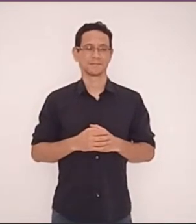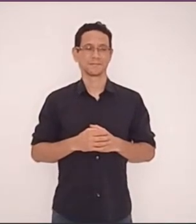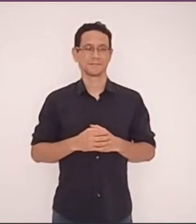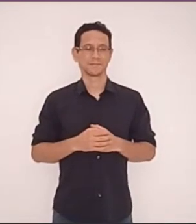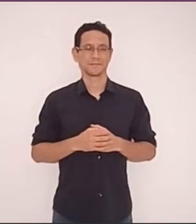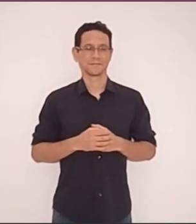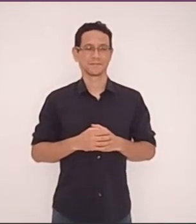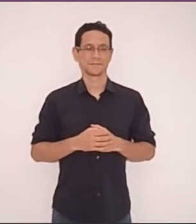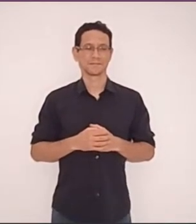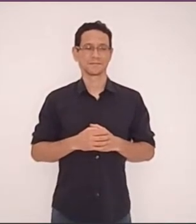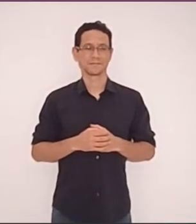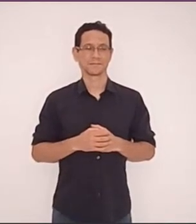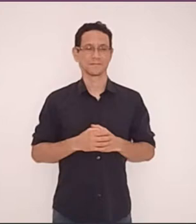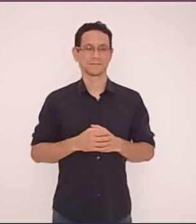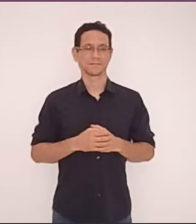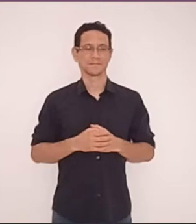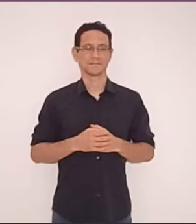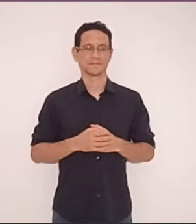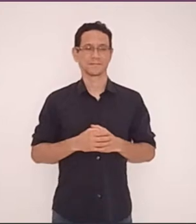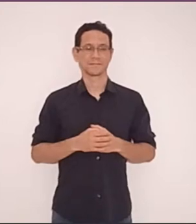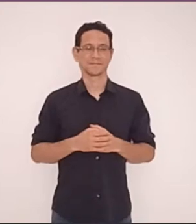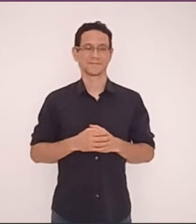E aí